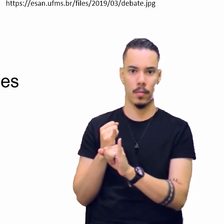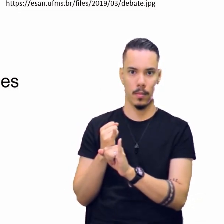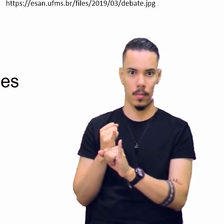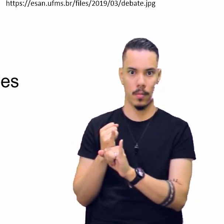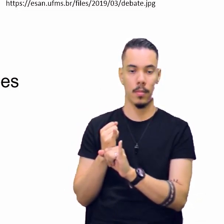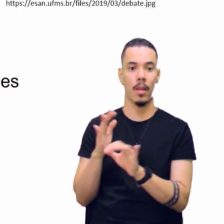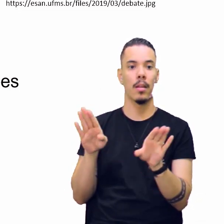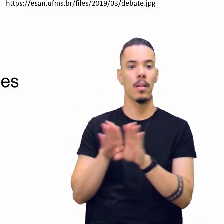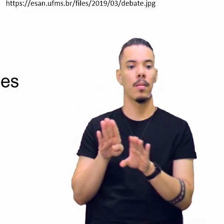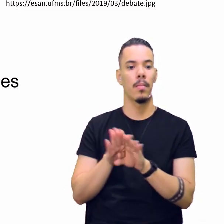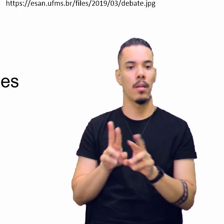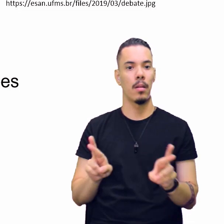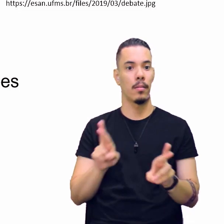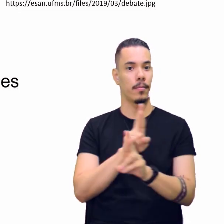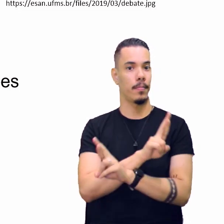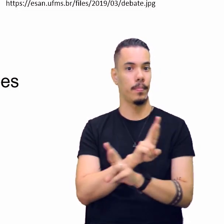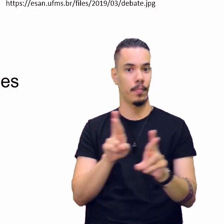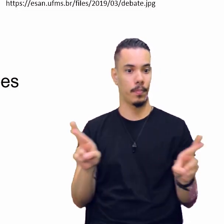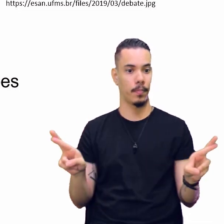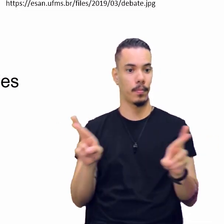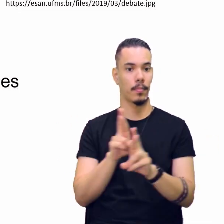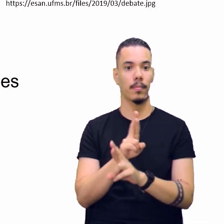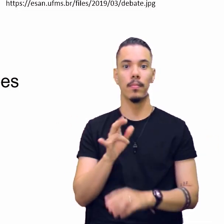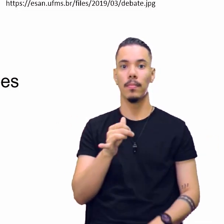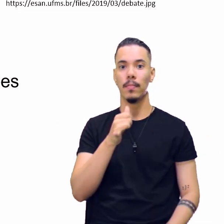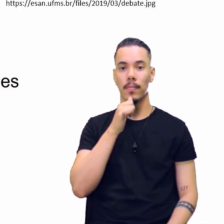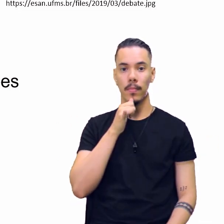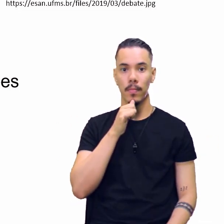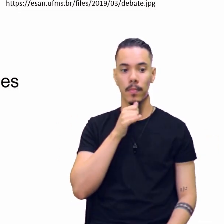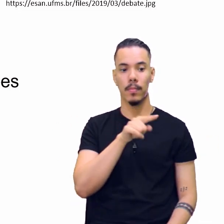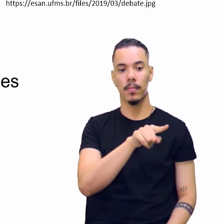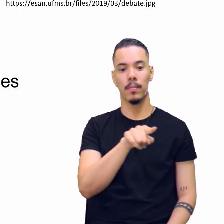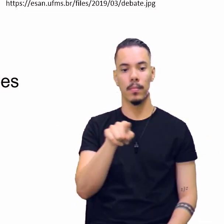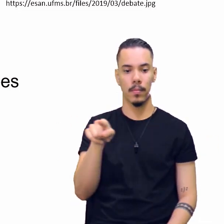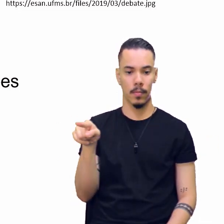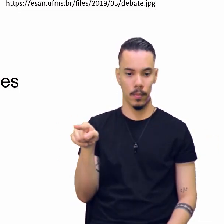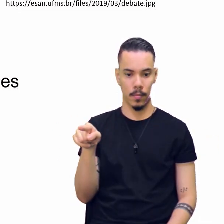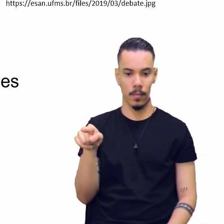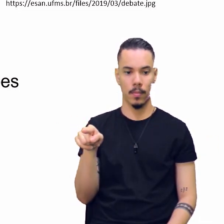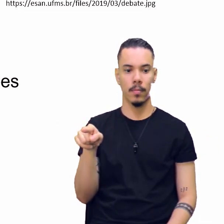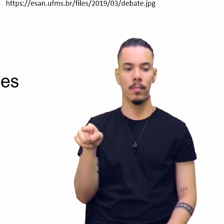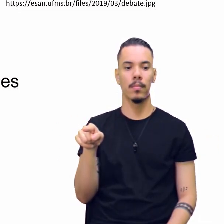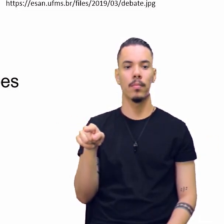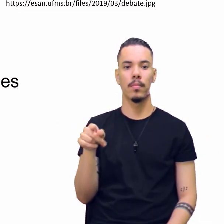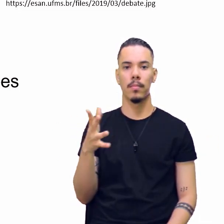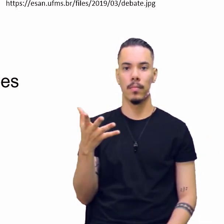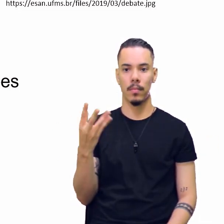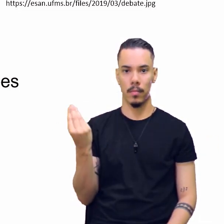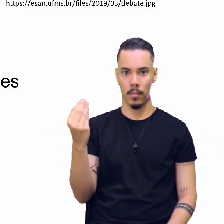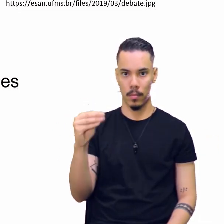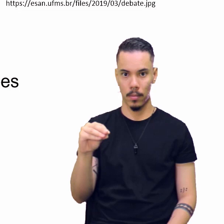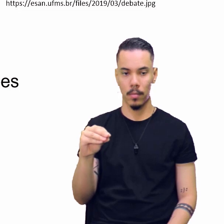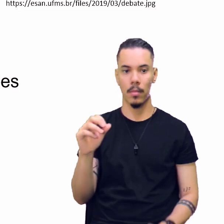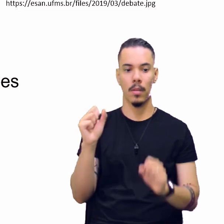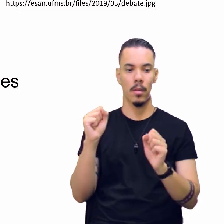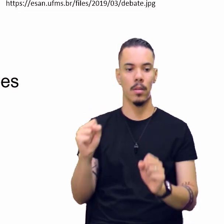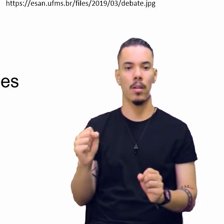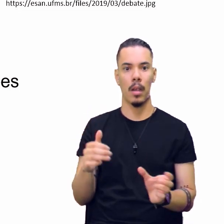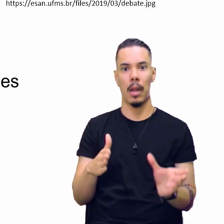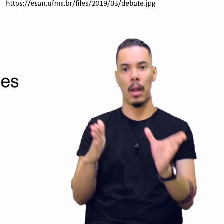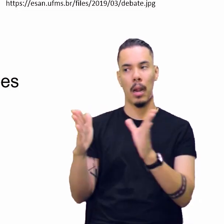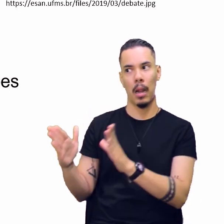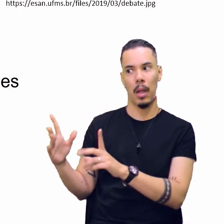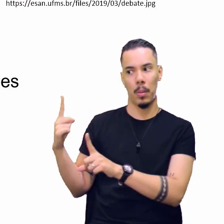da relação assim, se você coloca algo que isso pode levar para um lado